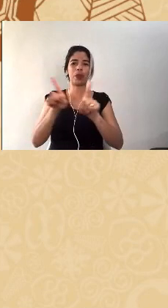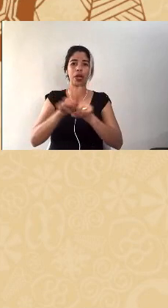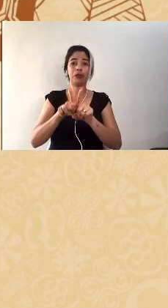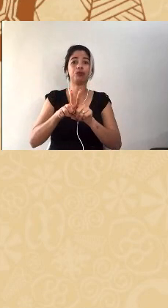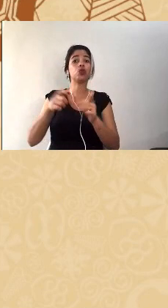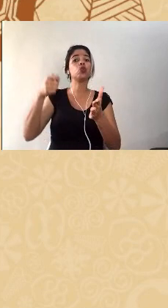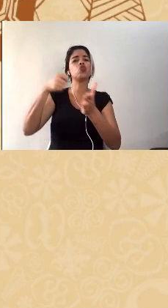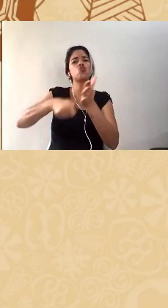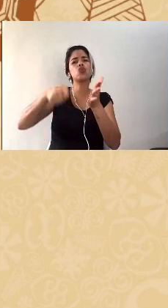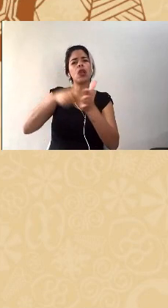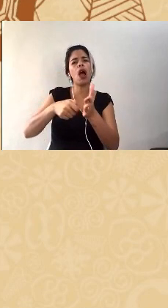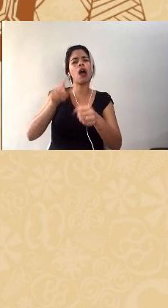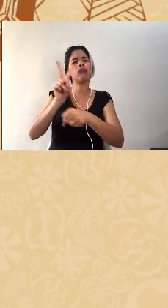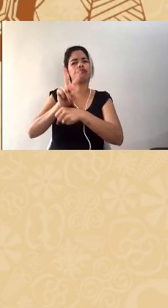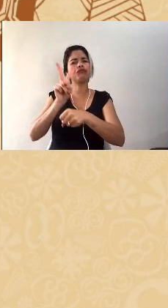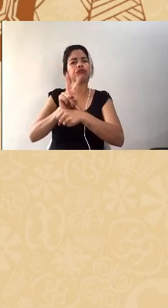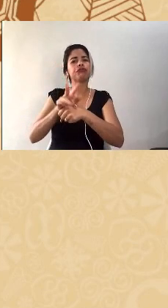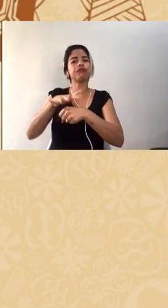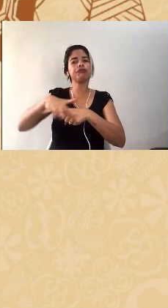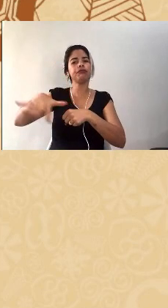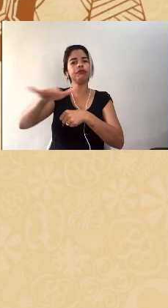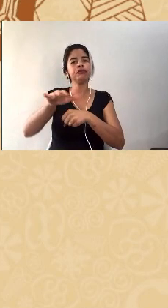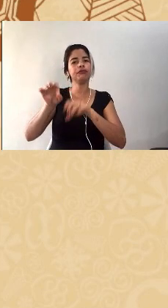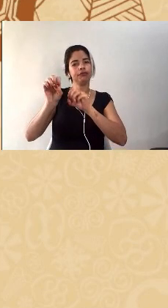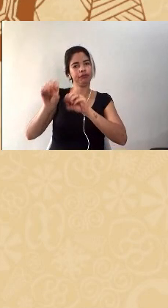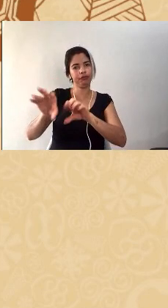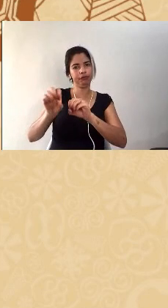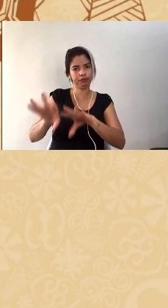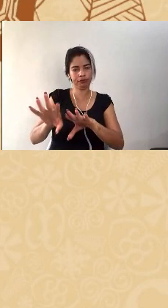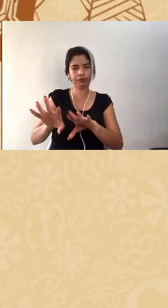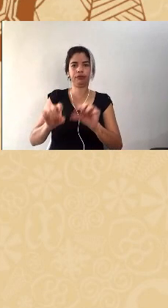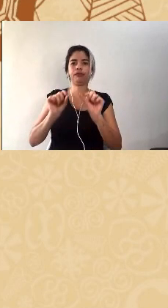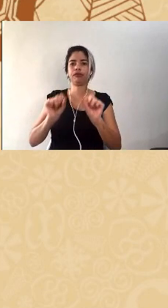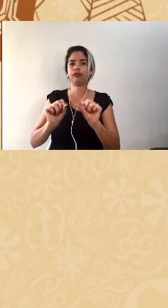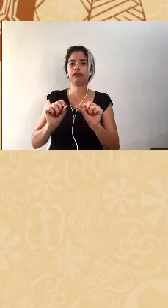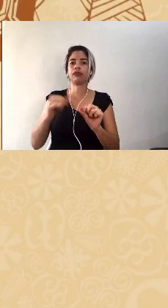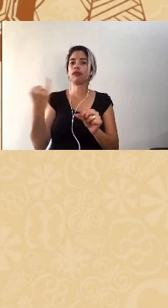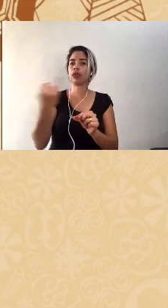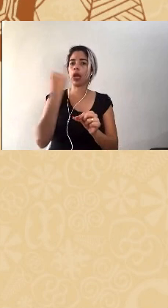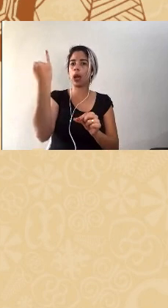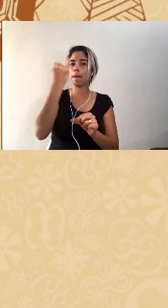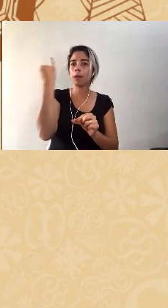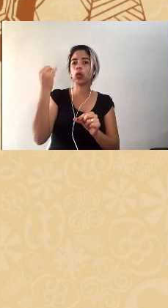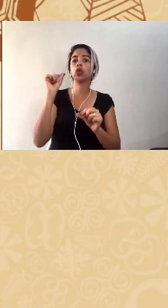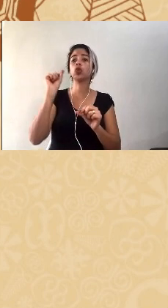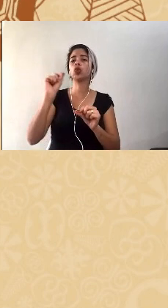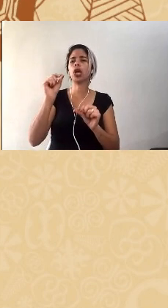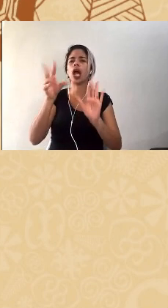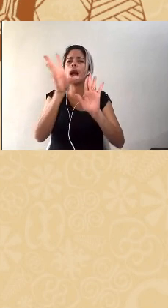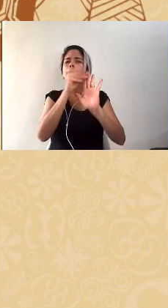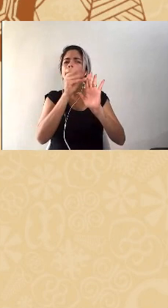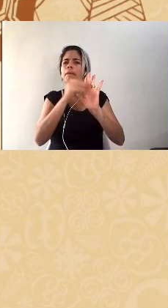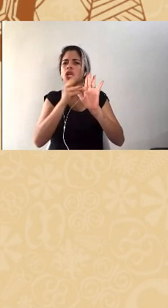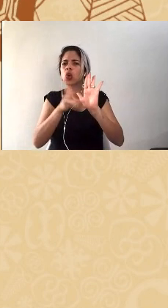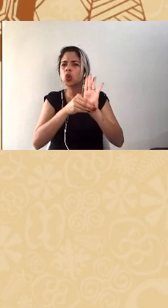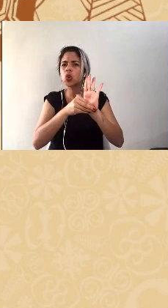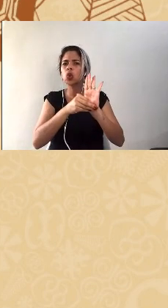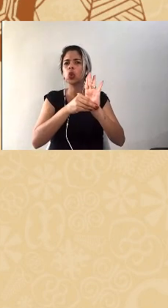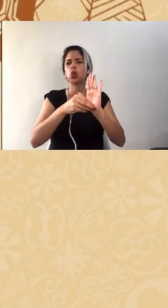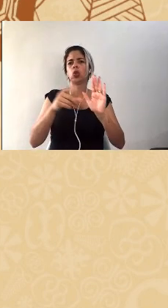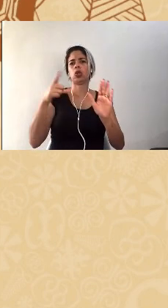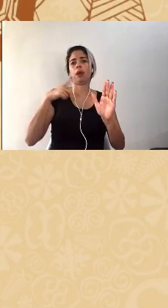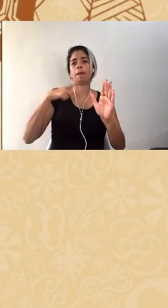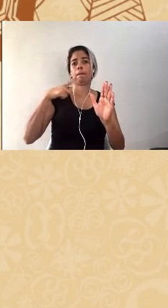reivindicar uma intervenção no terreno educacional. Então, eles vão dizer a importância da revisão dos conteúdos preconceituosos dos livros